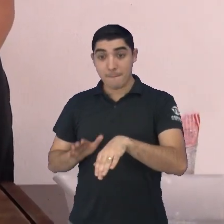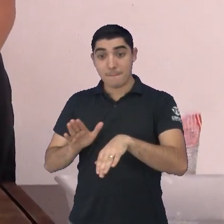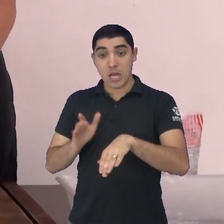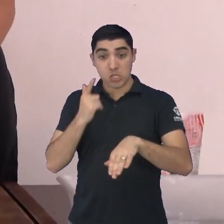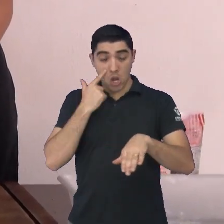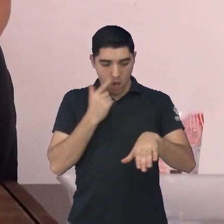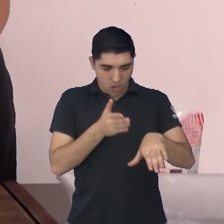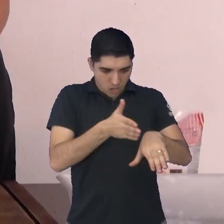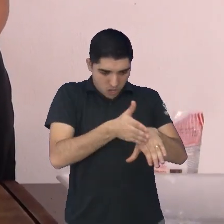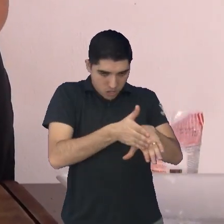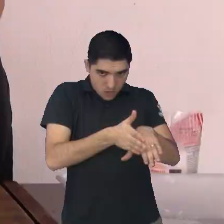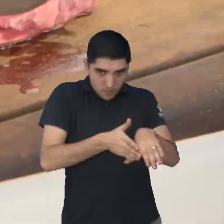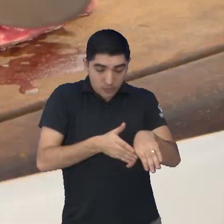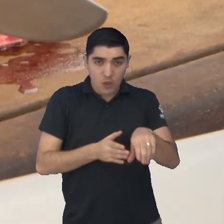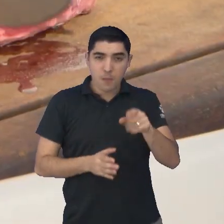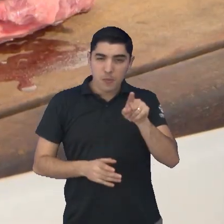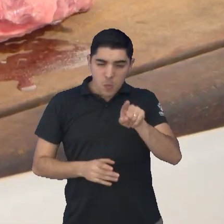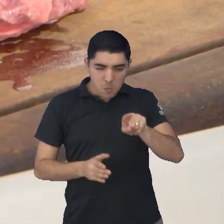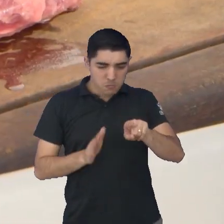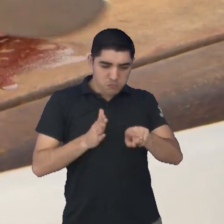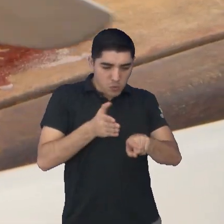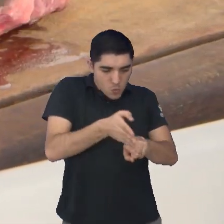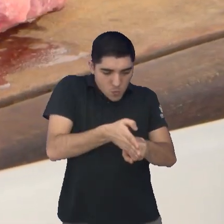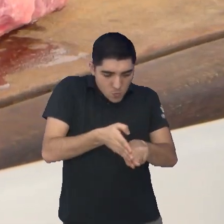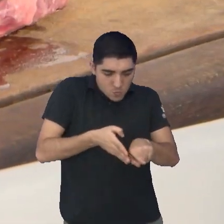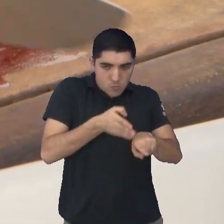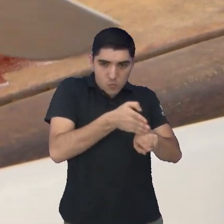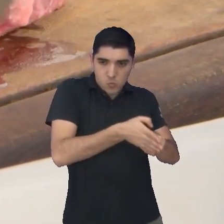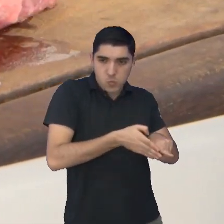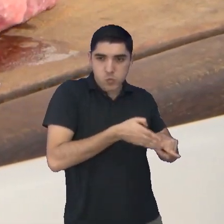vendo? Tá. Um dedo no máximo.